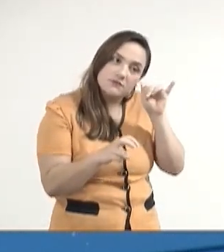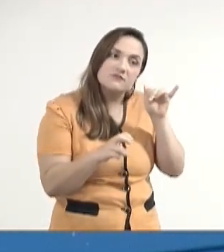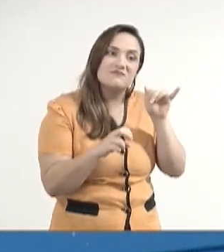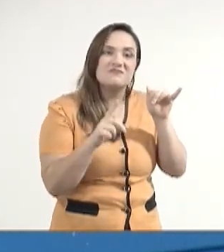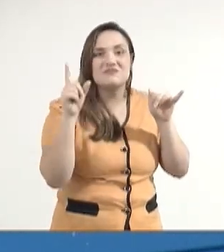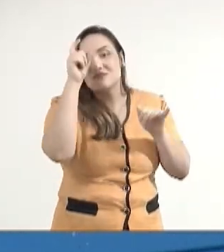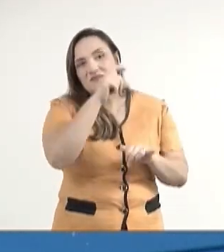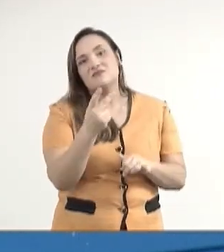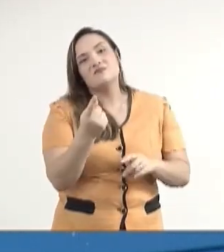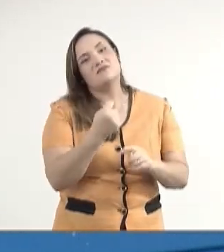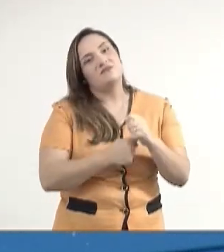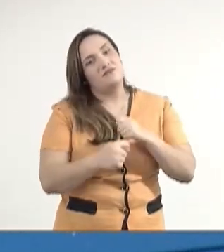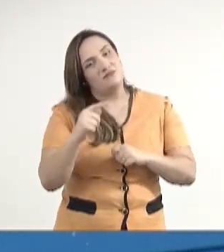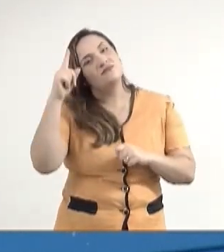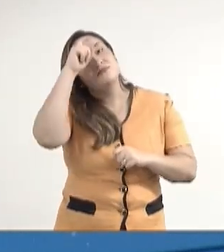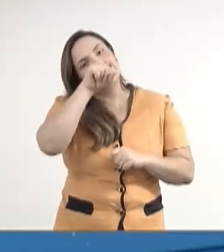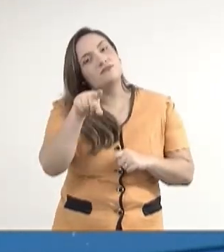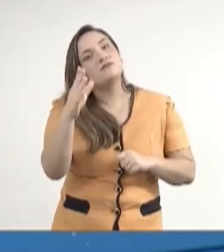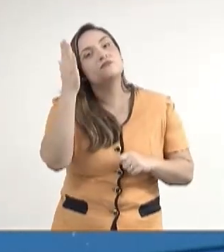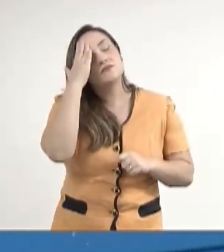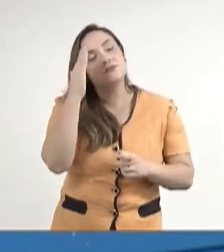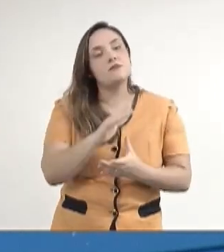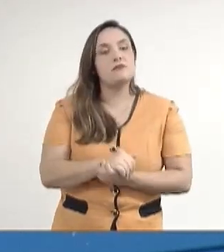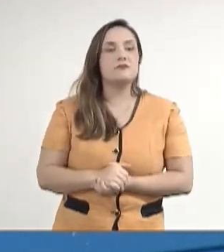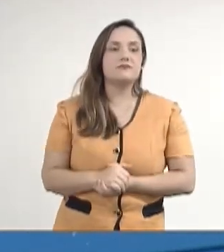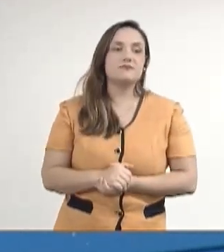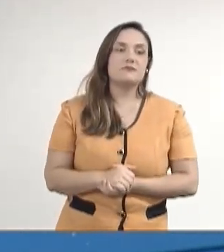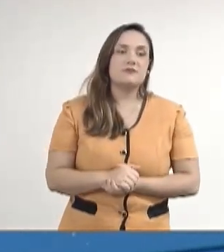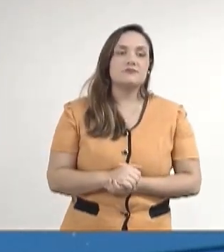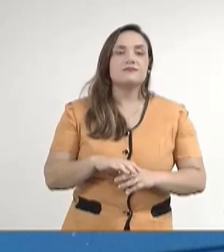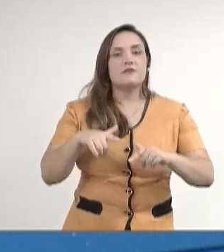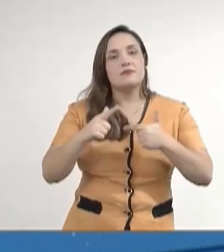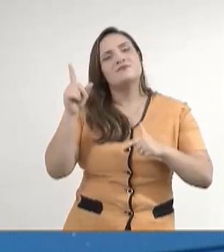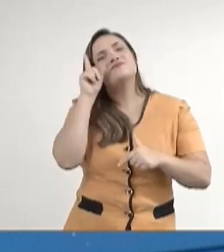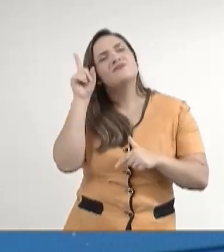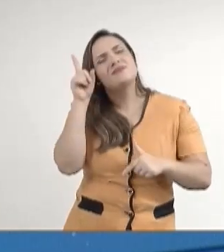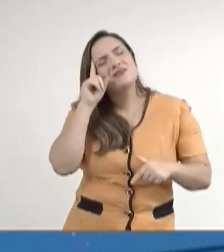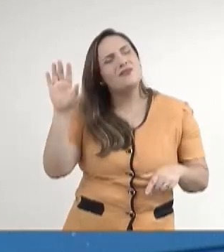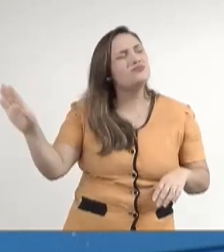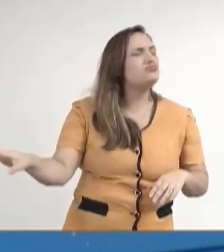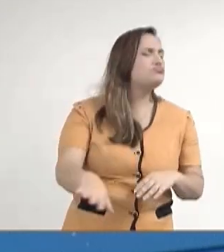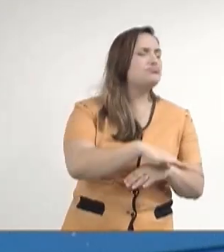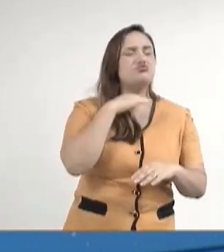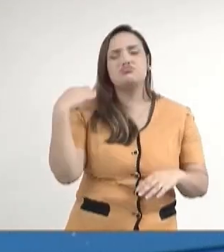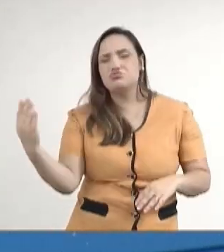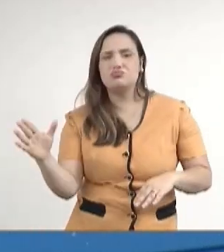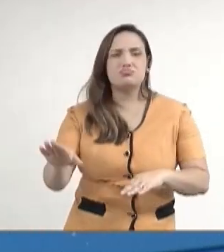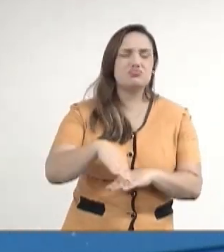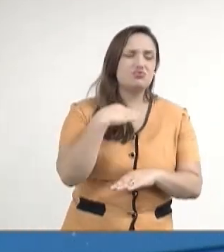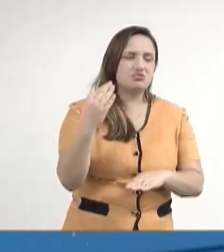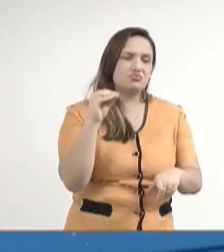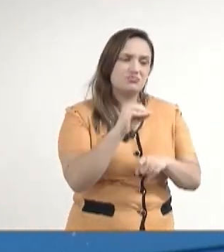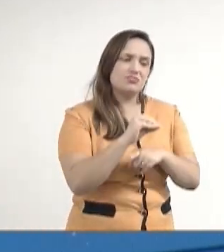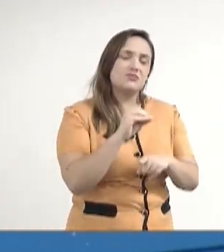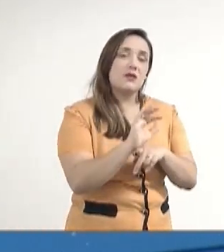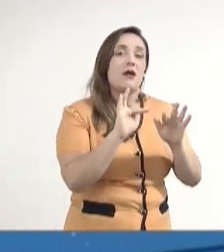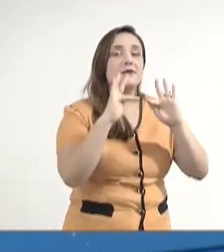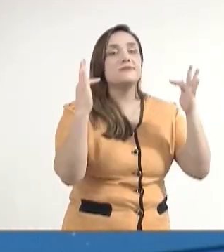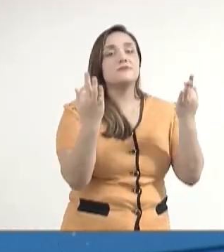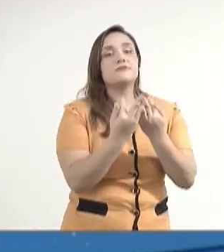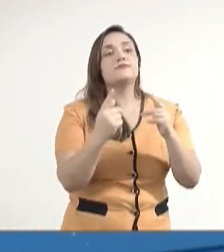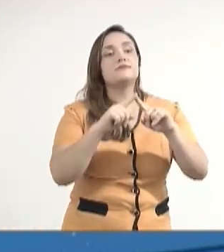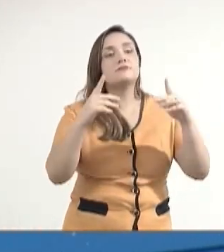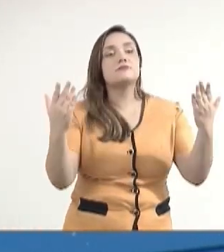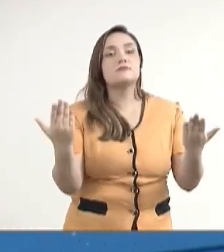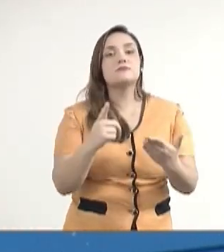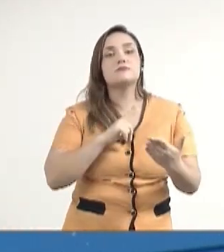sabe a dificuldade da agricultura familiar, né? Trabalha dia a dia, sol a sol, para o sustento da família. seria uma oportunidade de